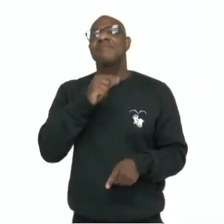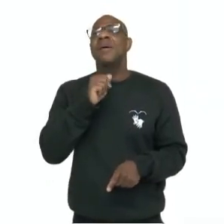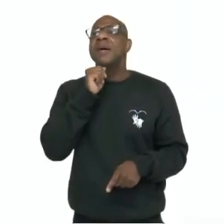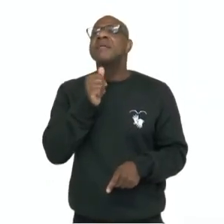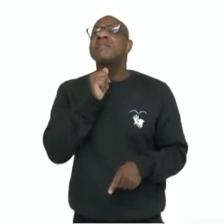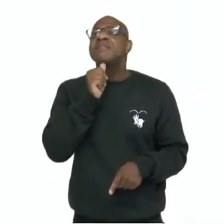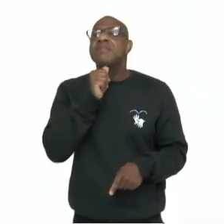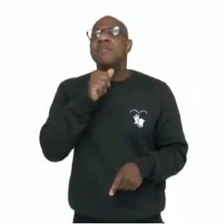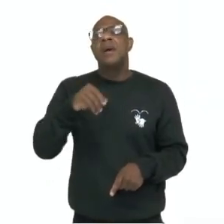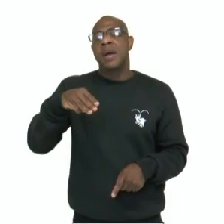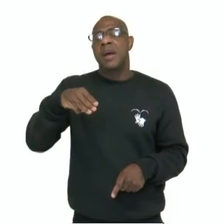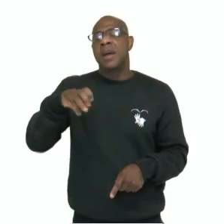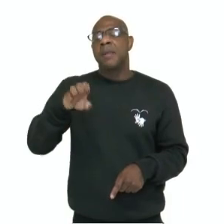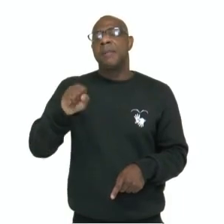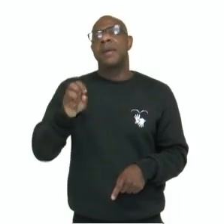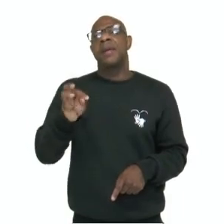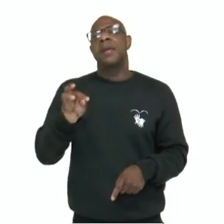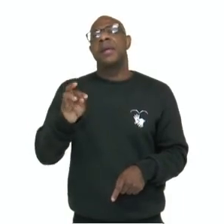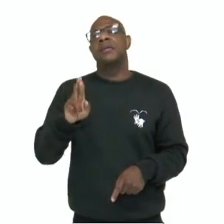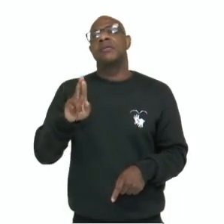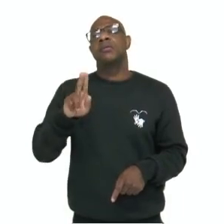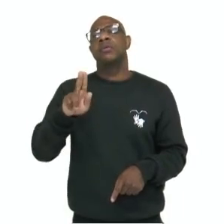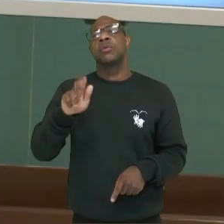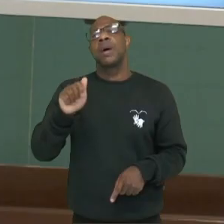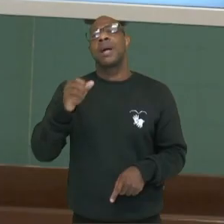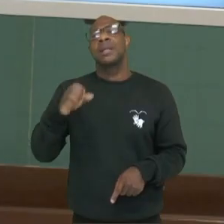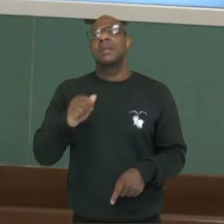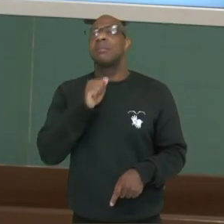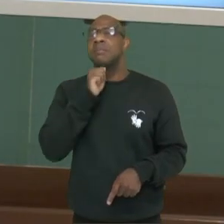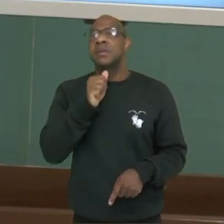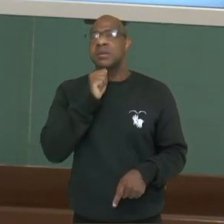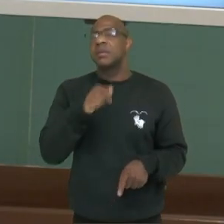A primeira menstruação, ela chama-se menarca.